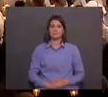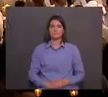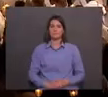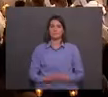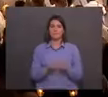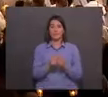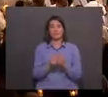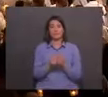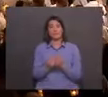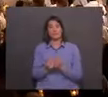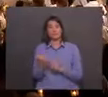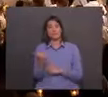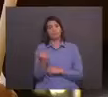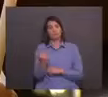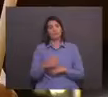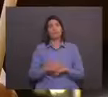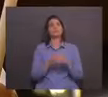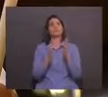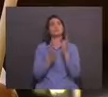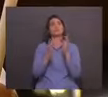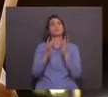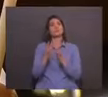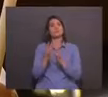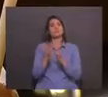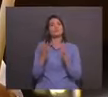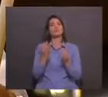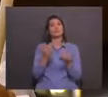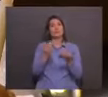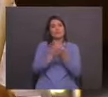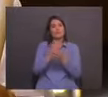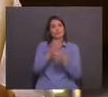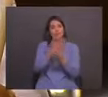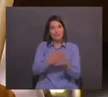Segundo mistério, a revelação de Jesus nas bodas de Caná.